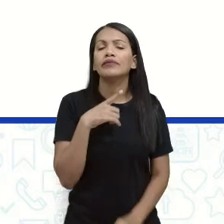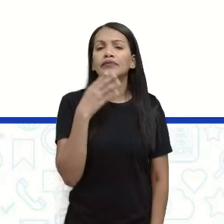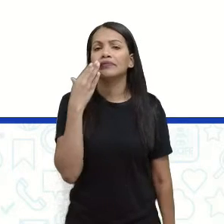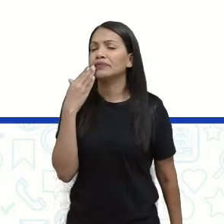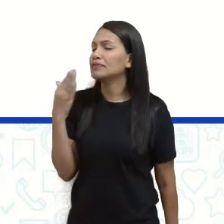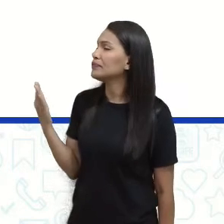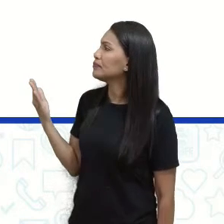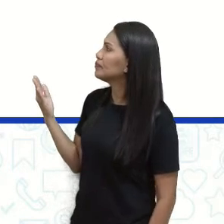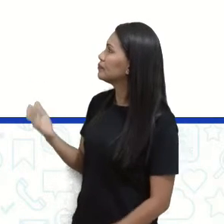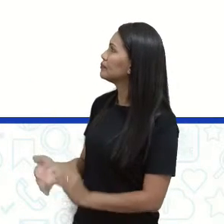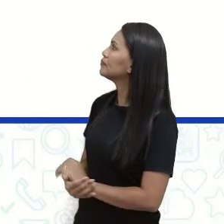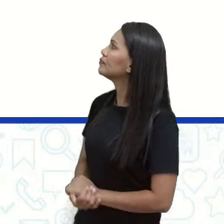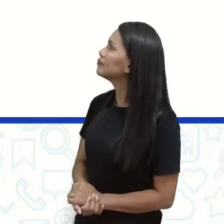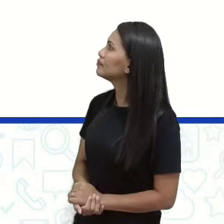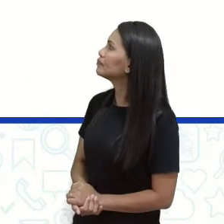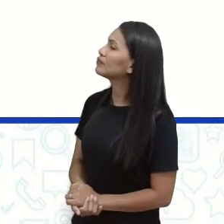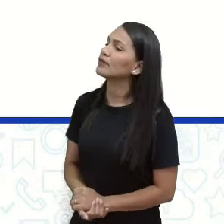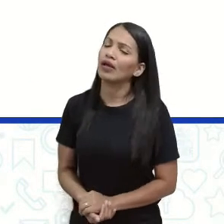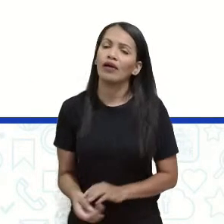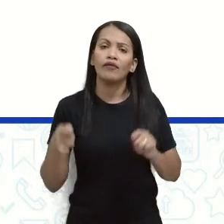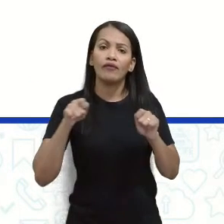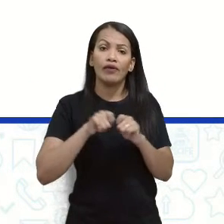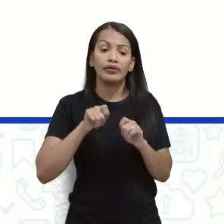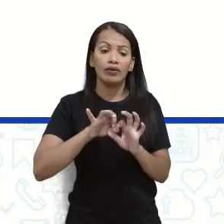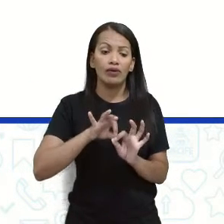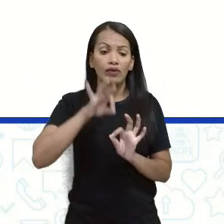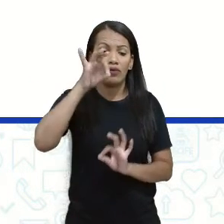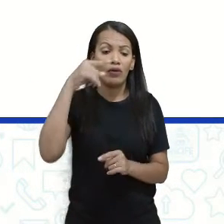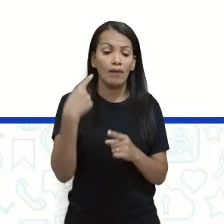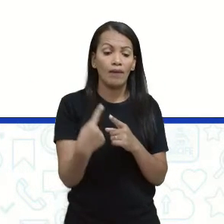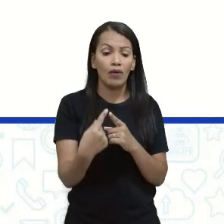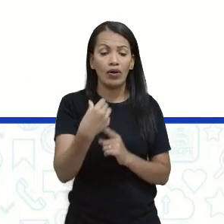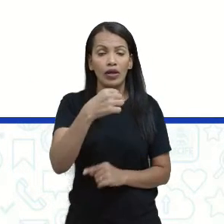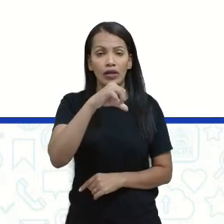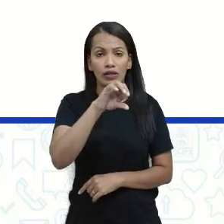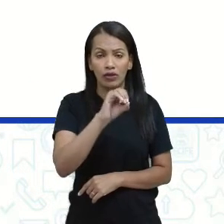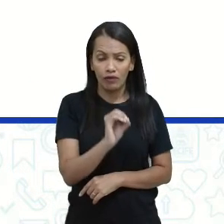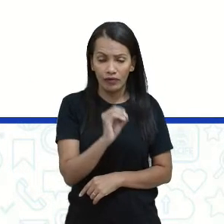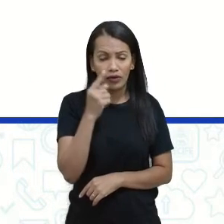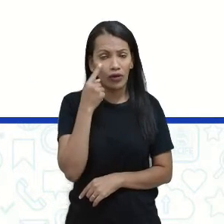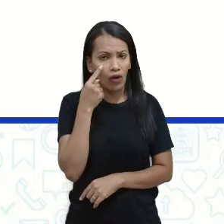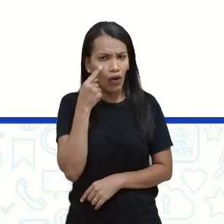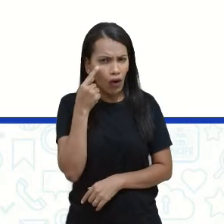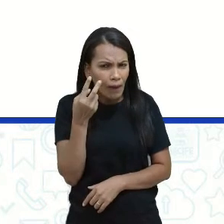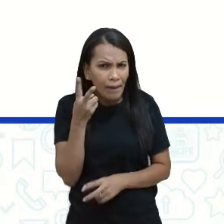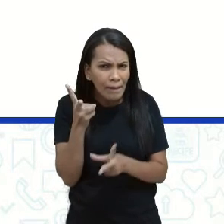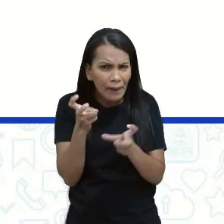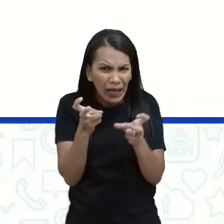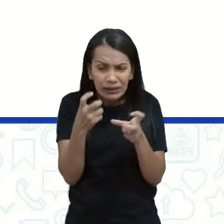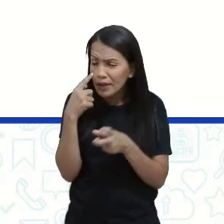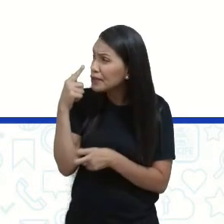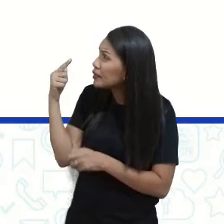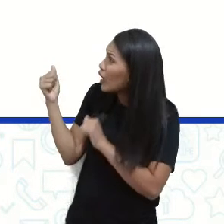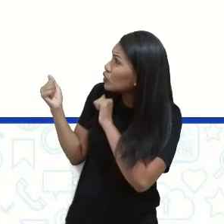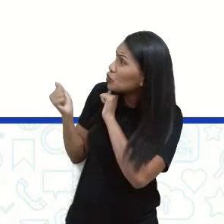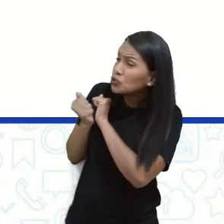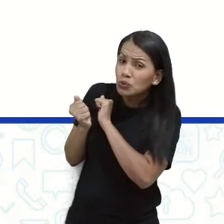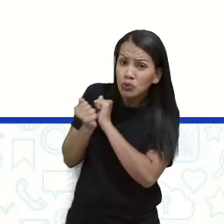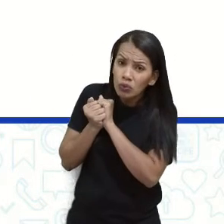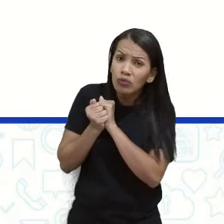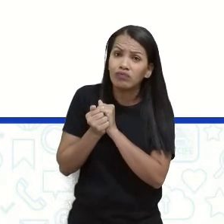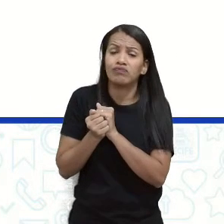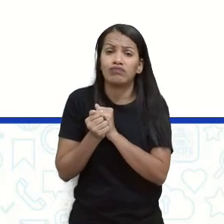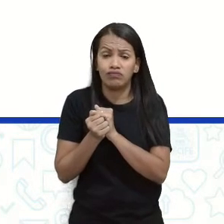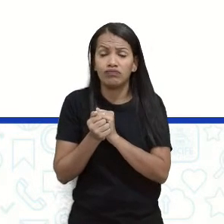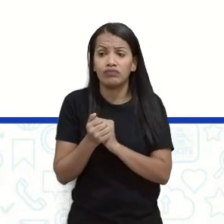está formando a altura dele porque está ligado aí a 90 graus. Observe aí que está bem junto, bem rente a 90 graus, de uma